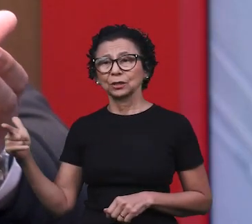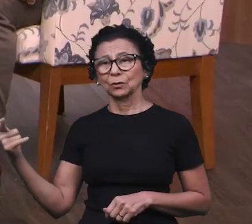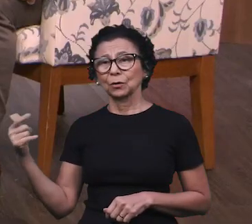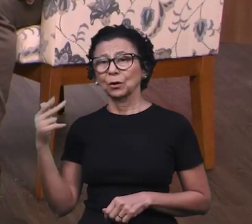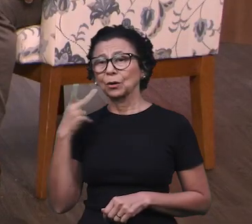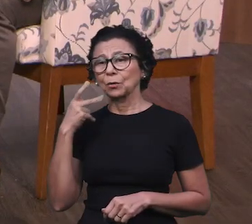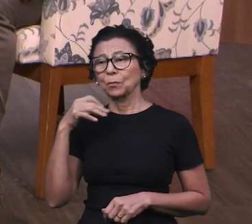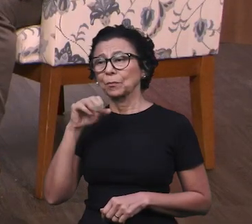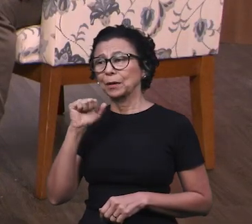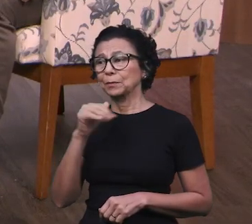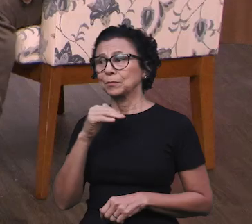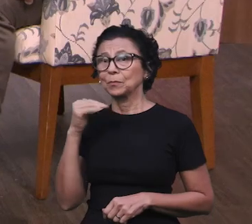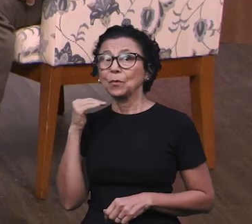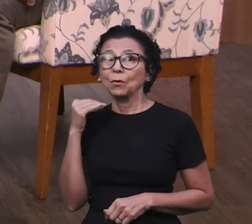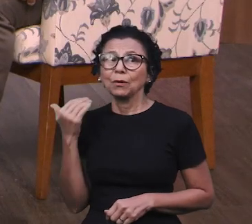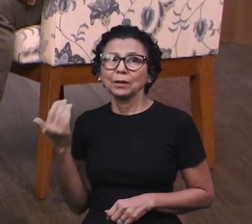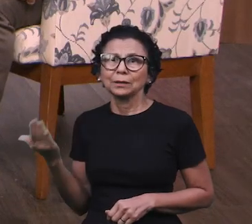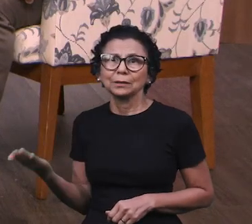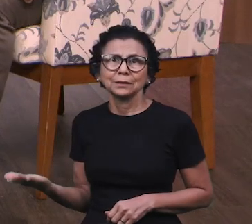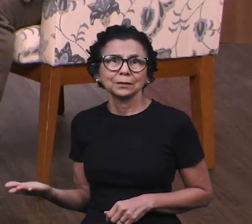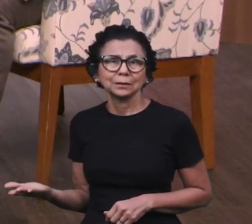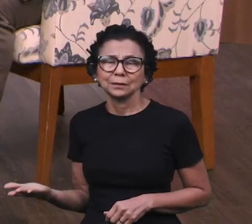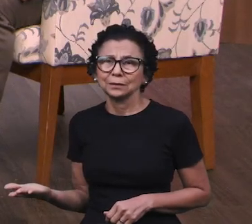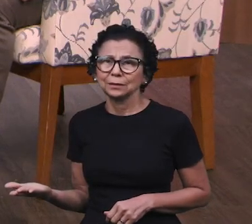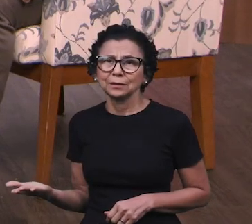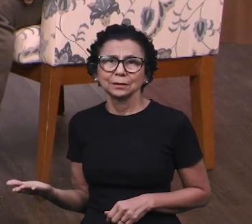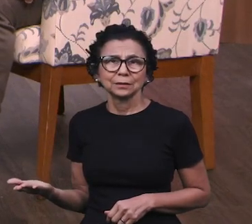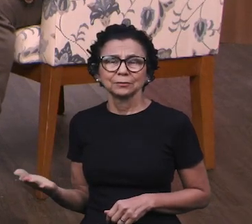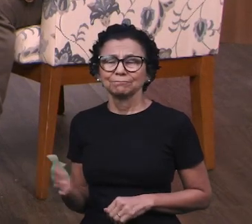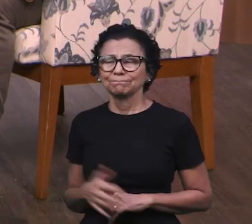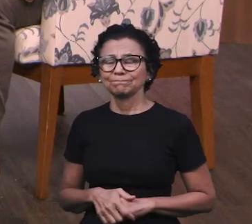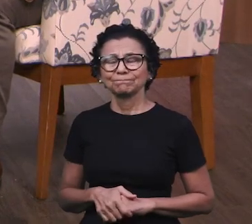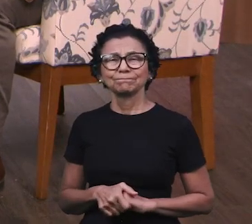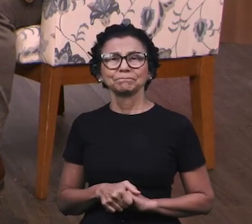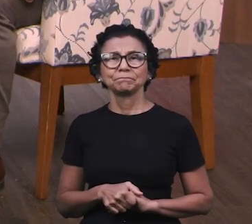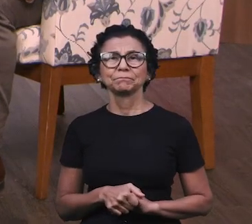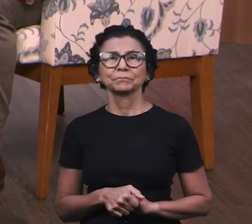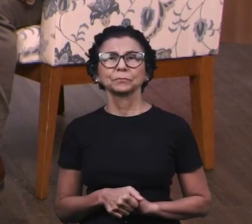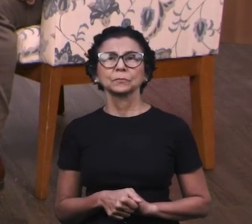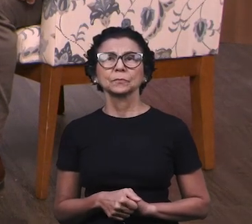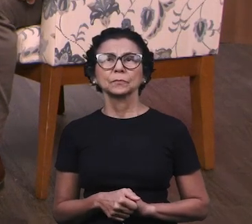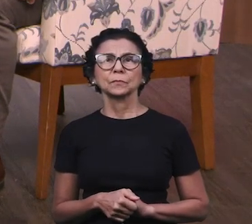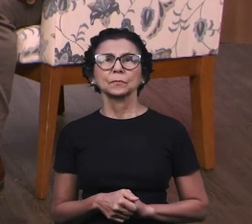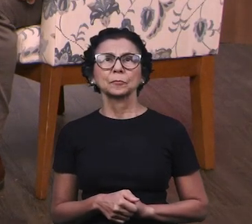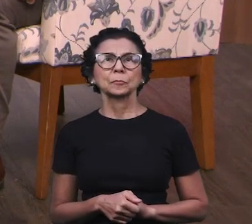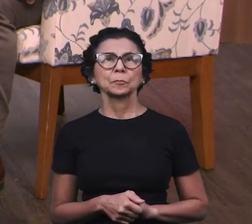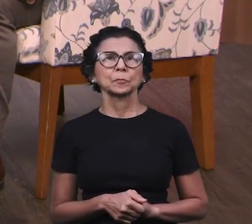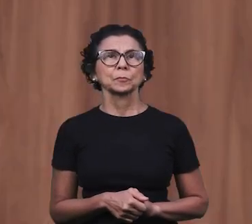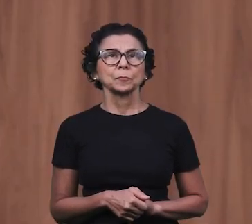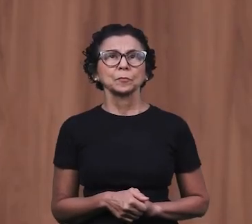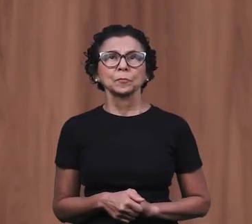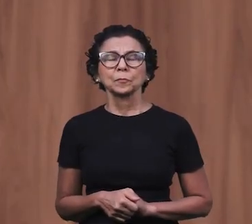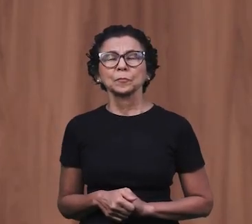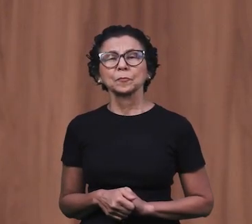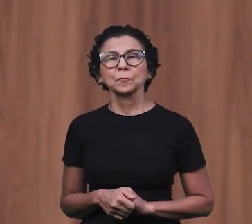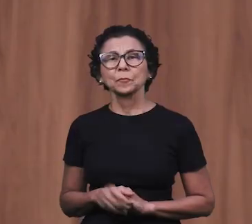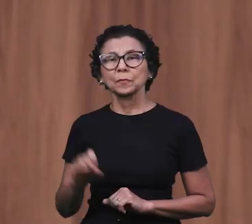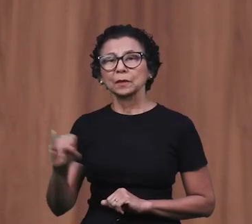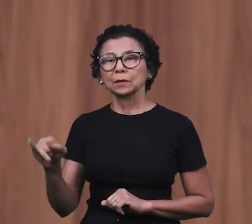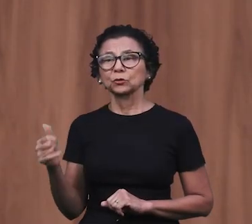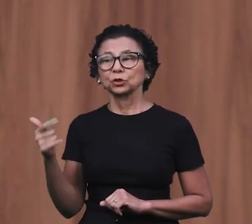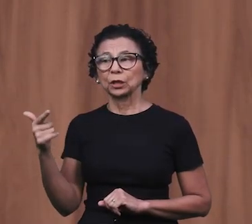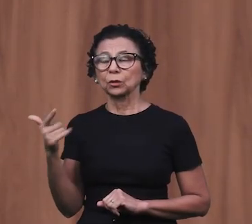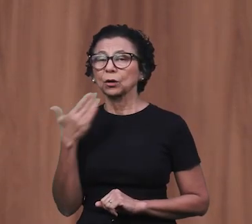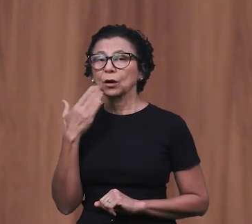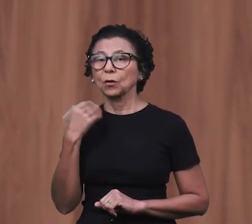morre. Exatamente. Né? O nosso pai não resiste, o nosso pai não é. E outra coisa, pastor Lourenço, o pai havia ficado só. Todos